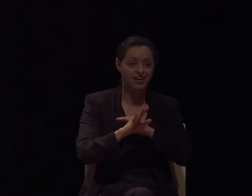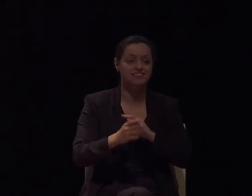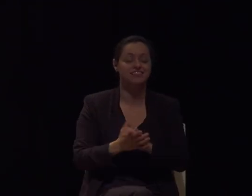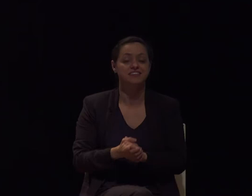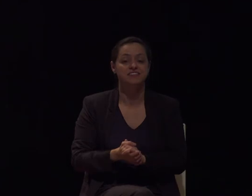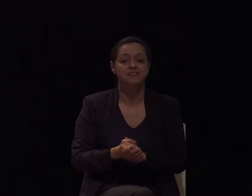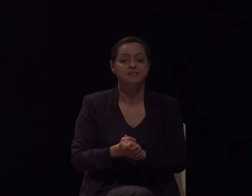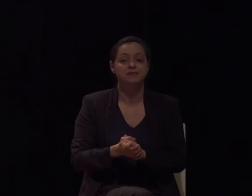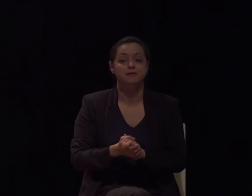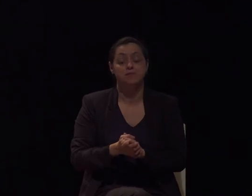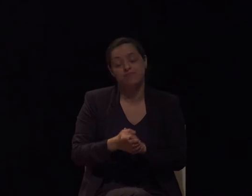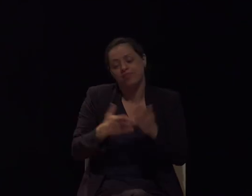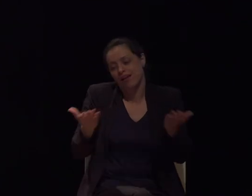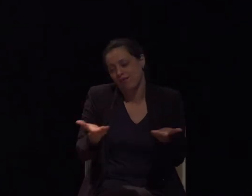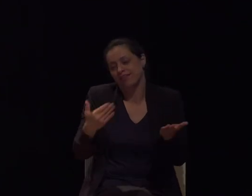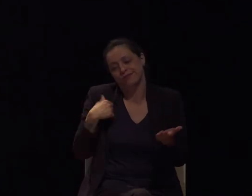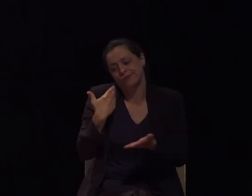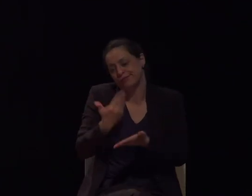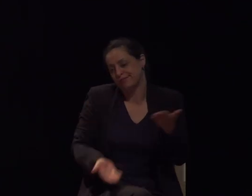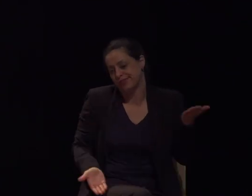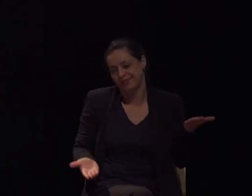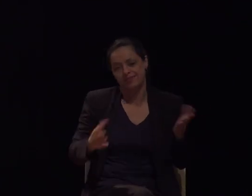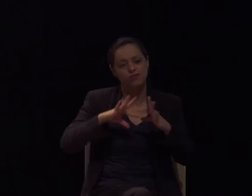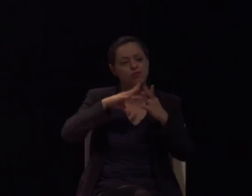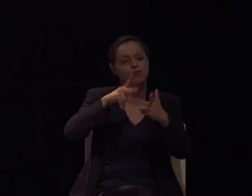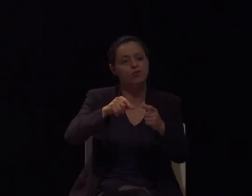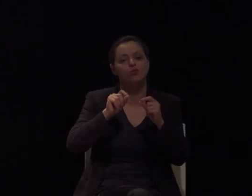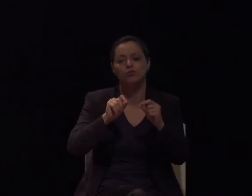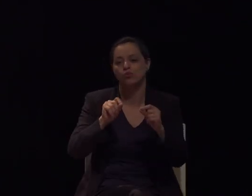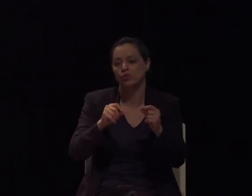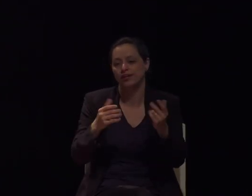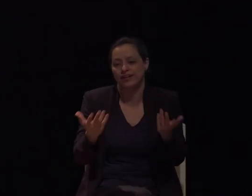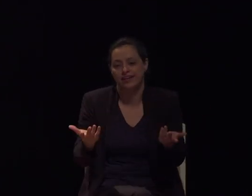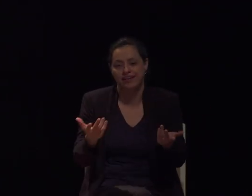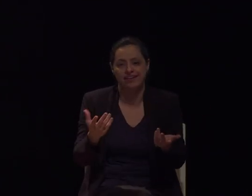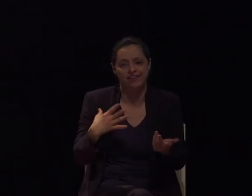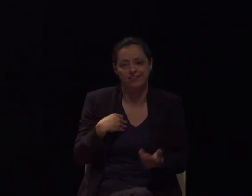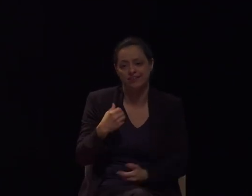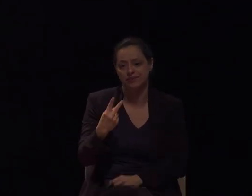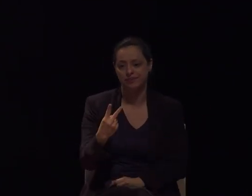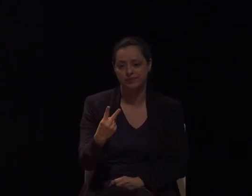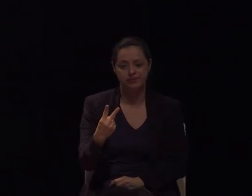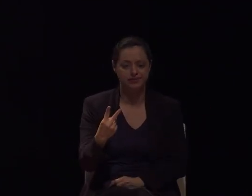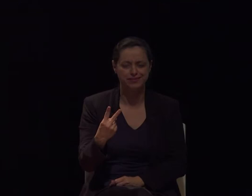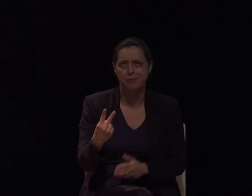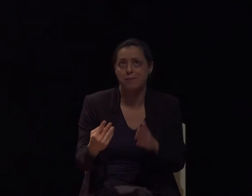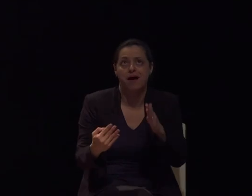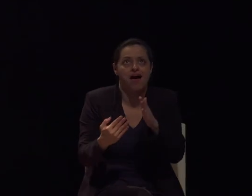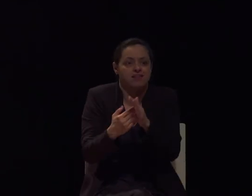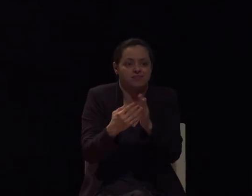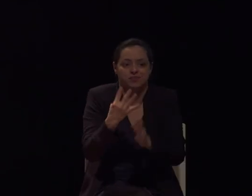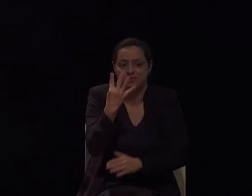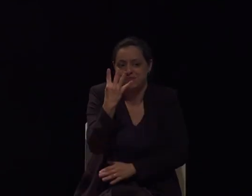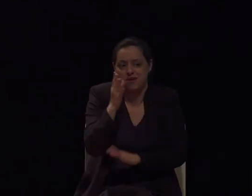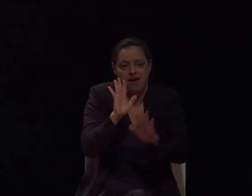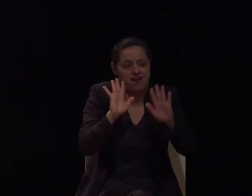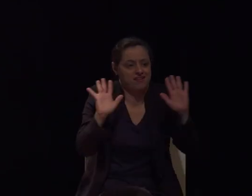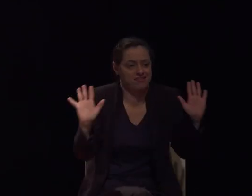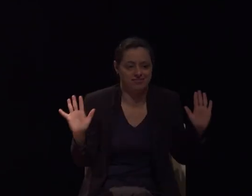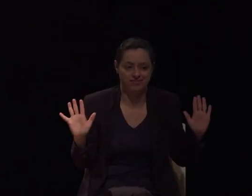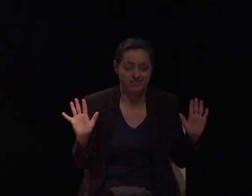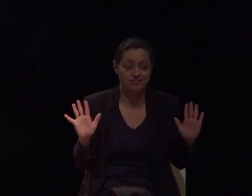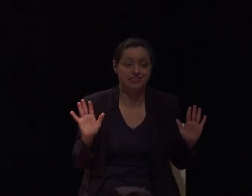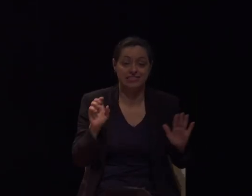então a gente continua hoje em hindu de quem tem mais de 2 4 filhos quando a gente pode ter mais é